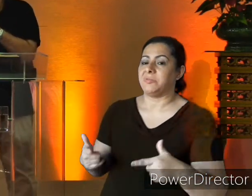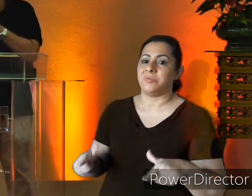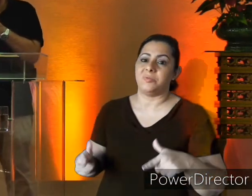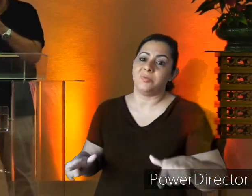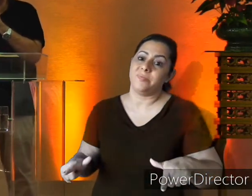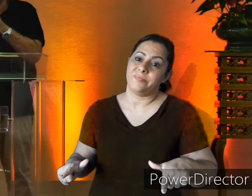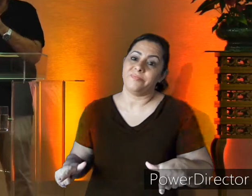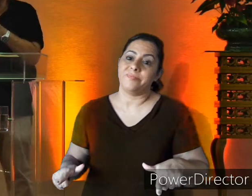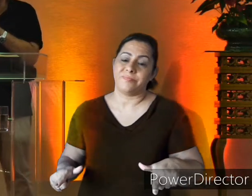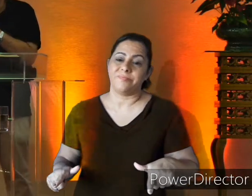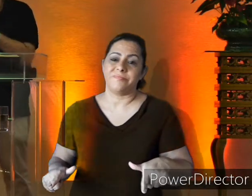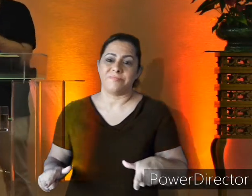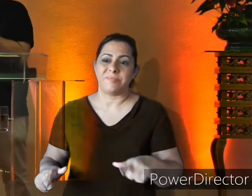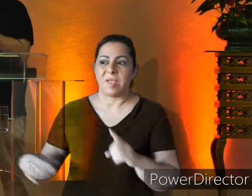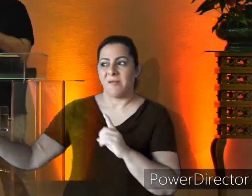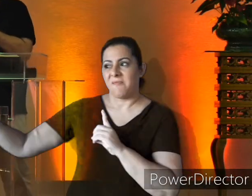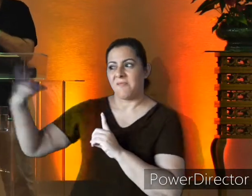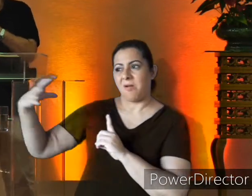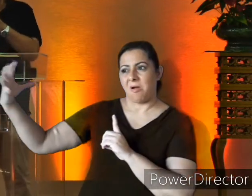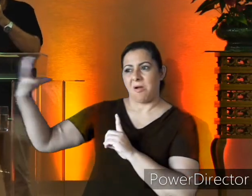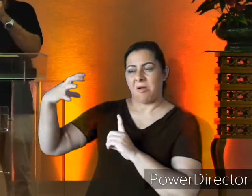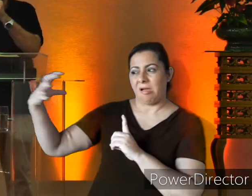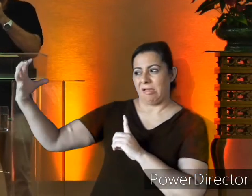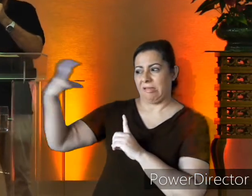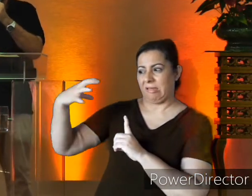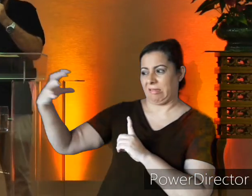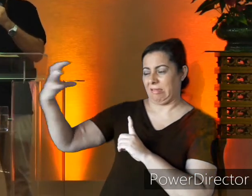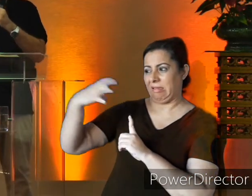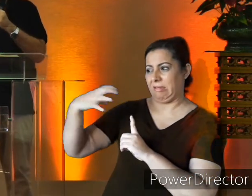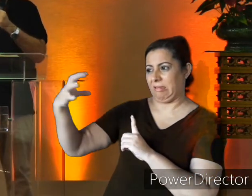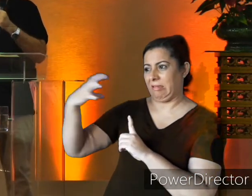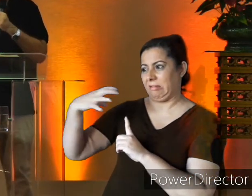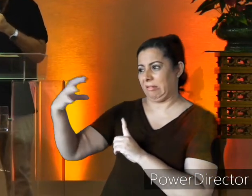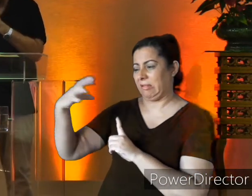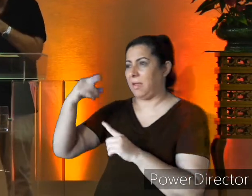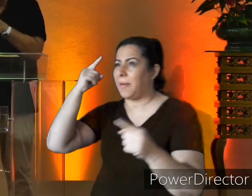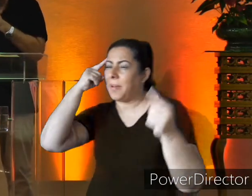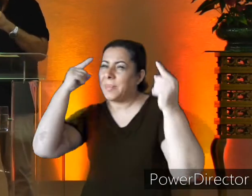que está acontecendo comigo